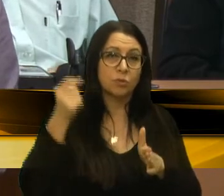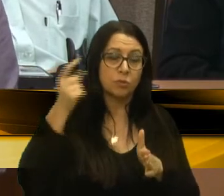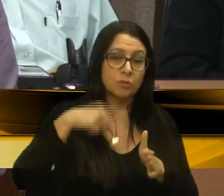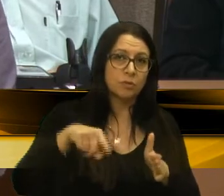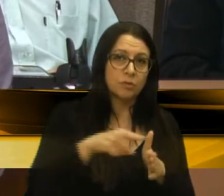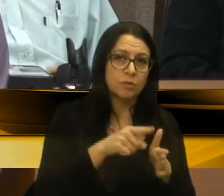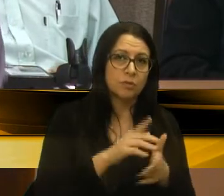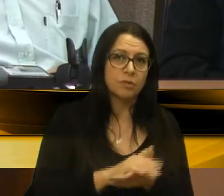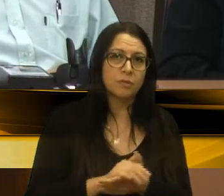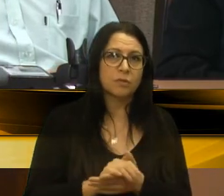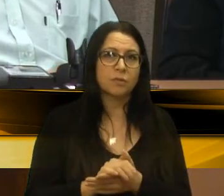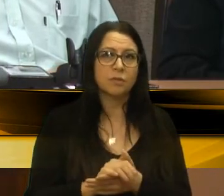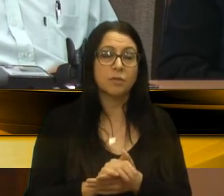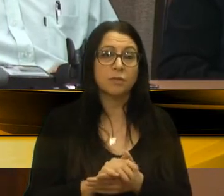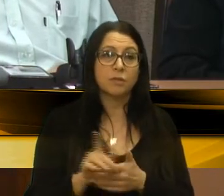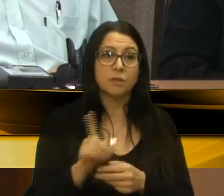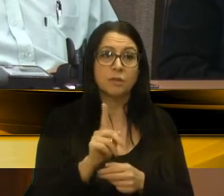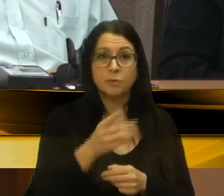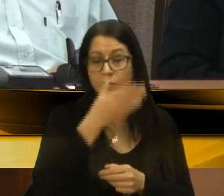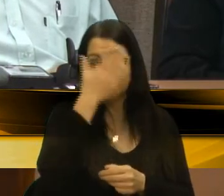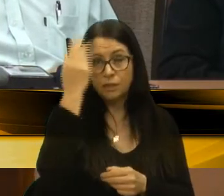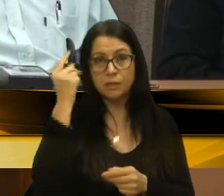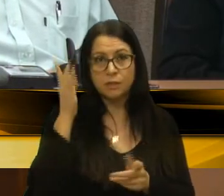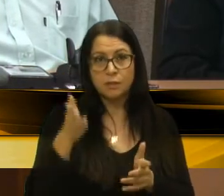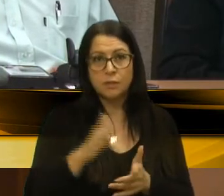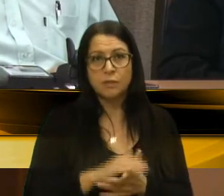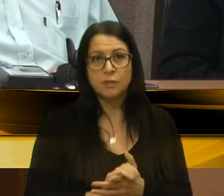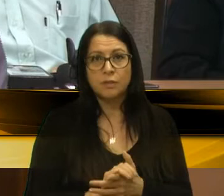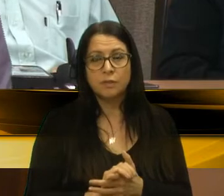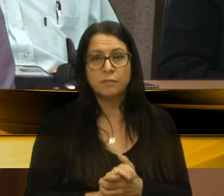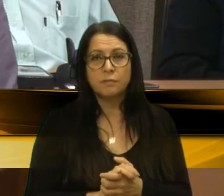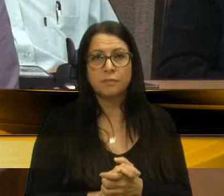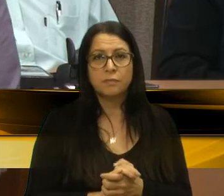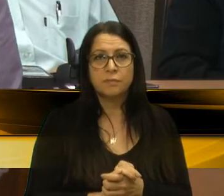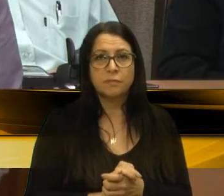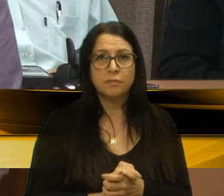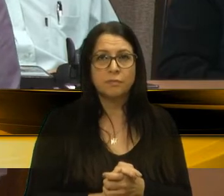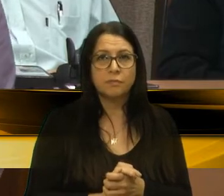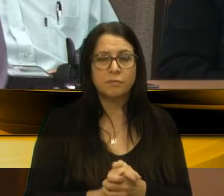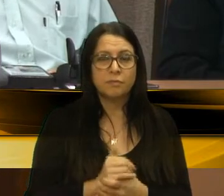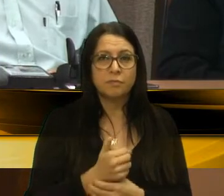urbano. Sem contar que agora,